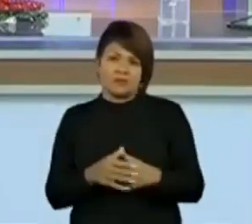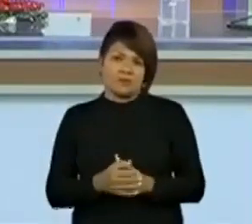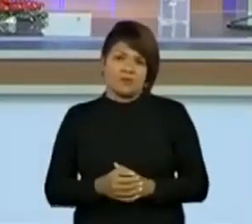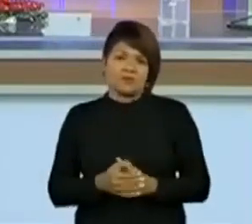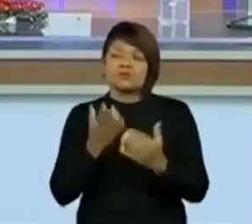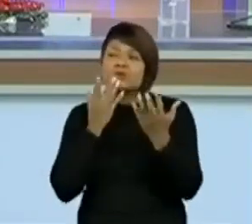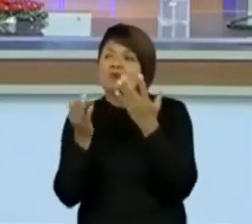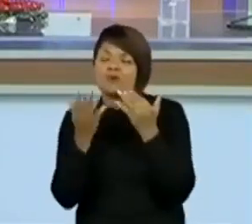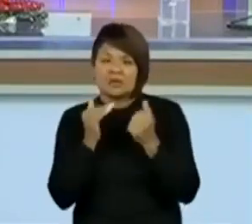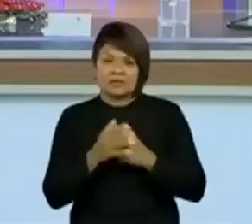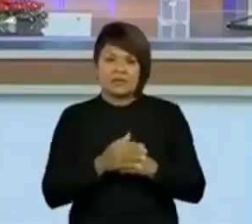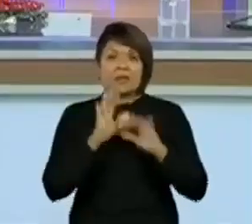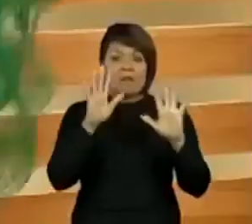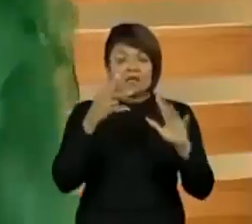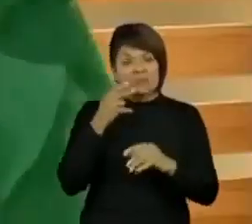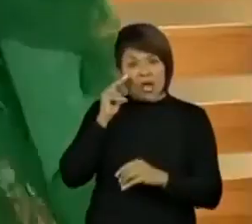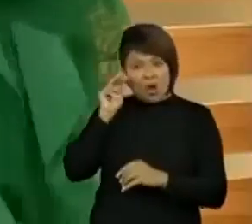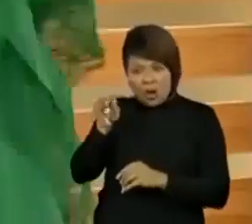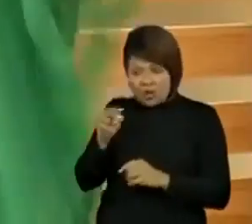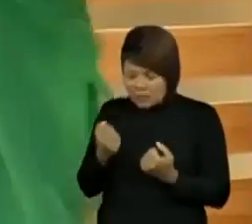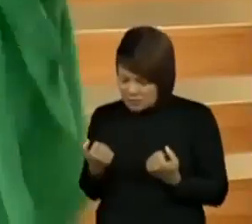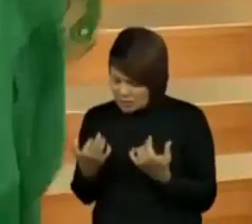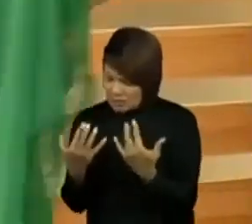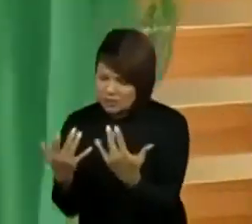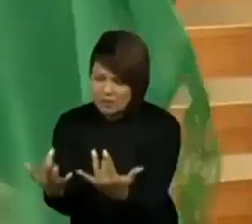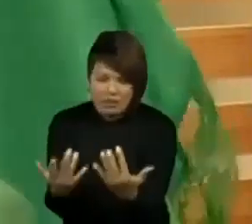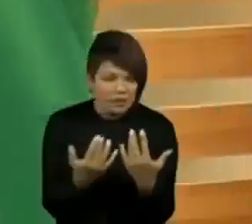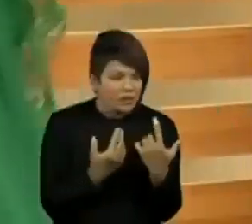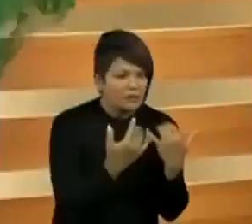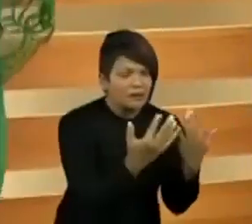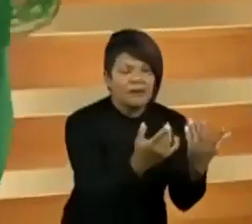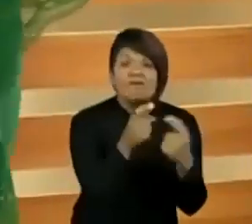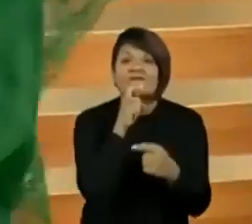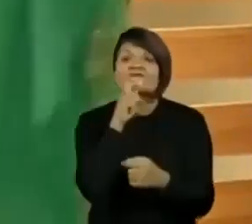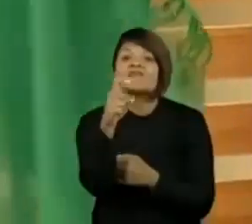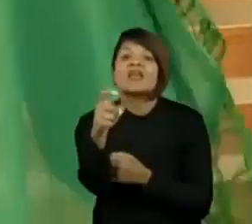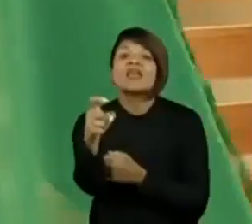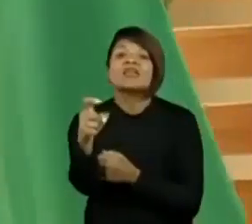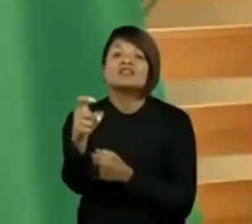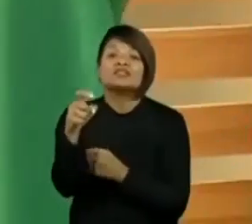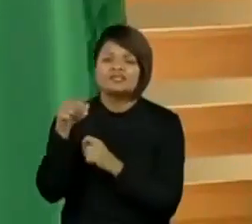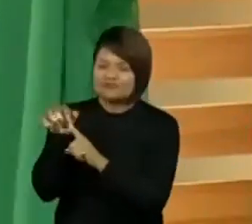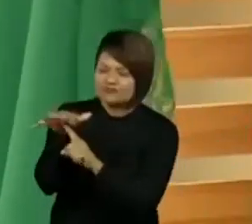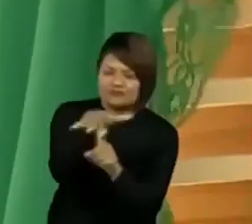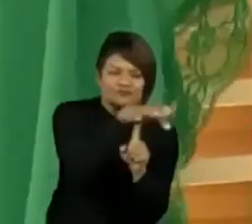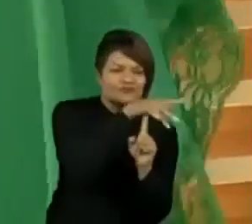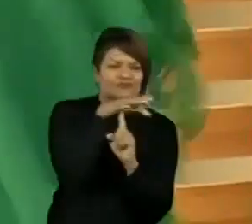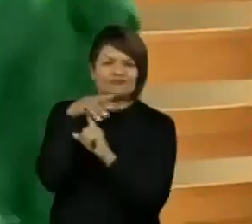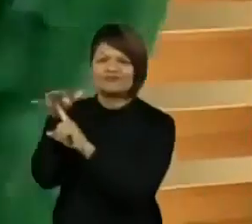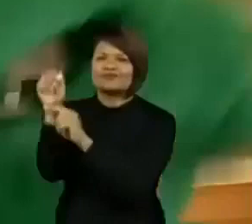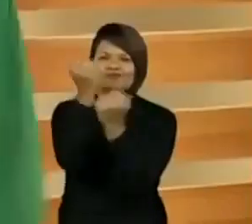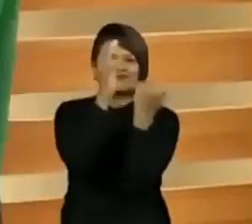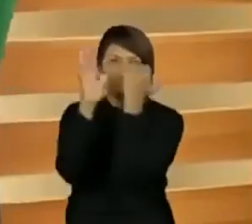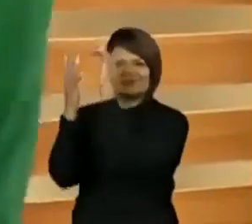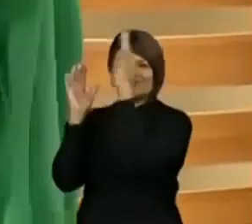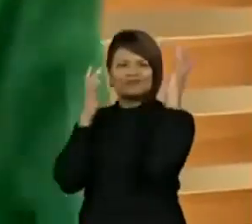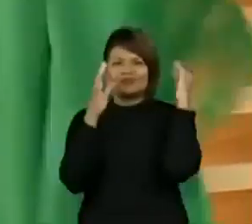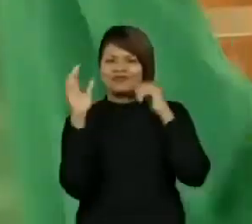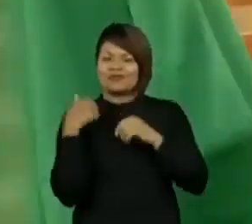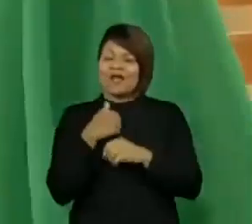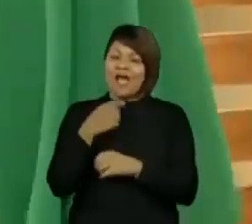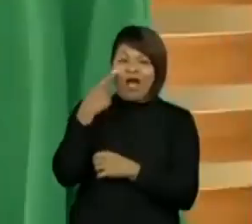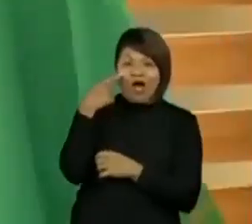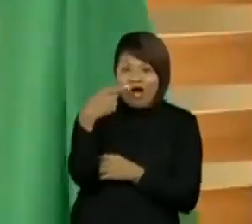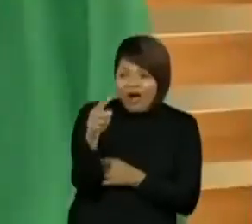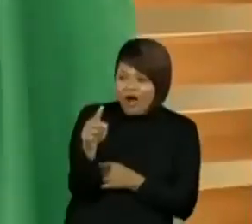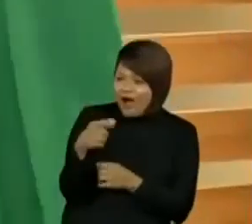exemplo, para as plantações, viam o verde das matas e pensavam como aquilo era